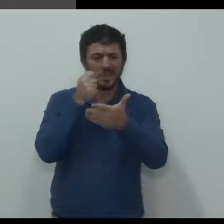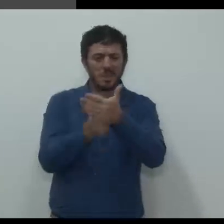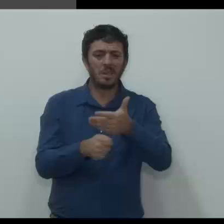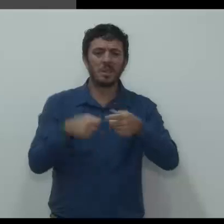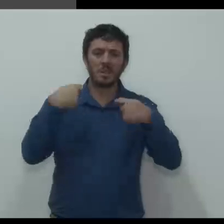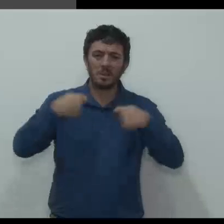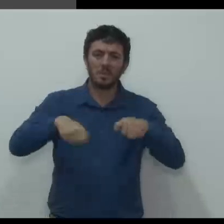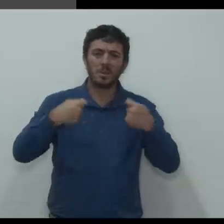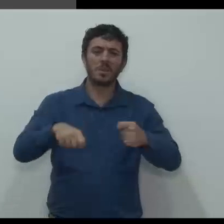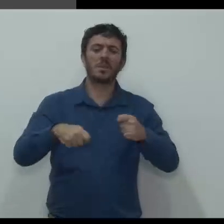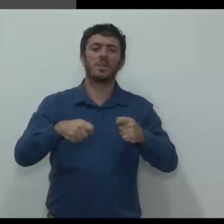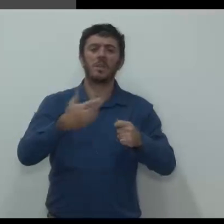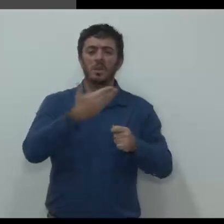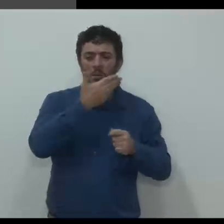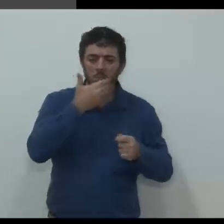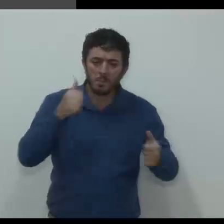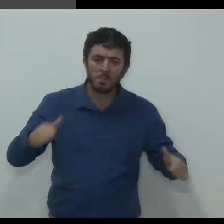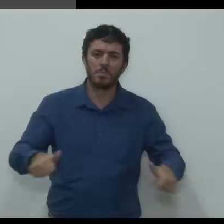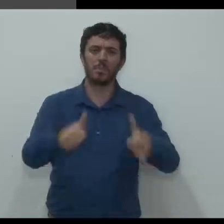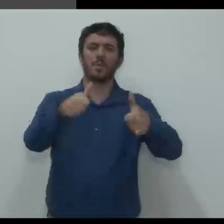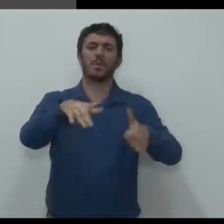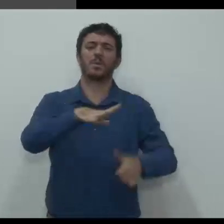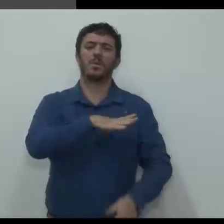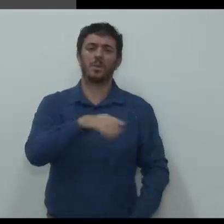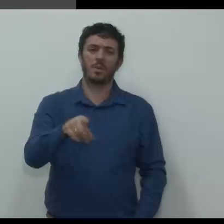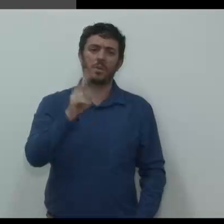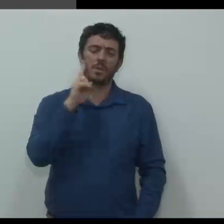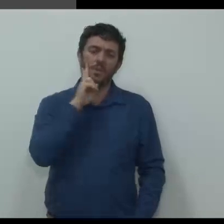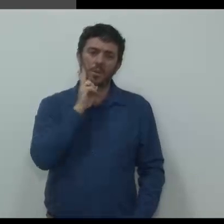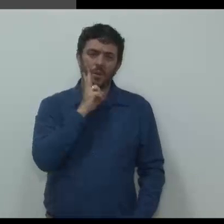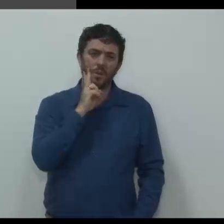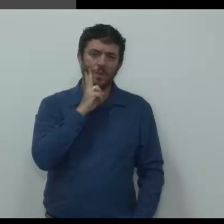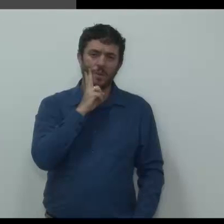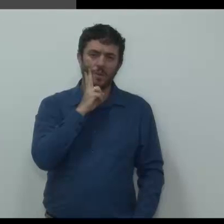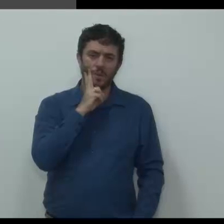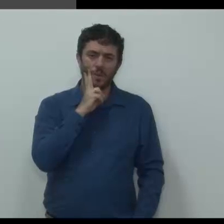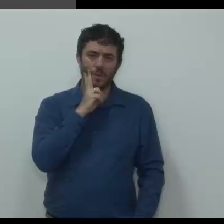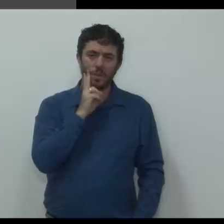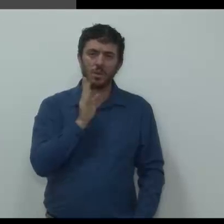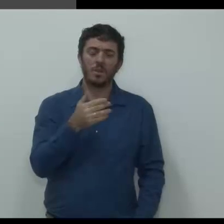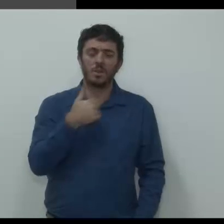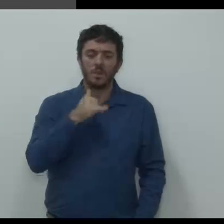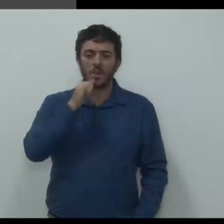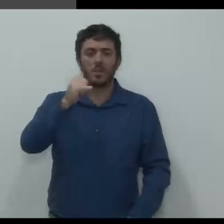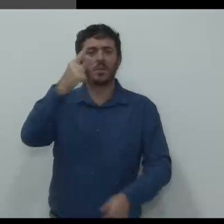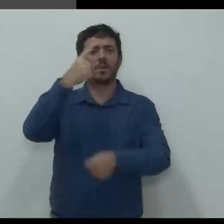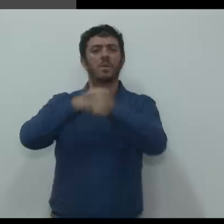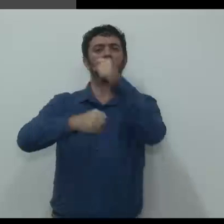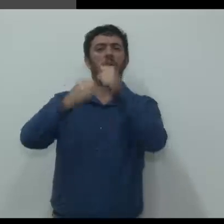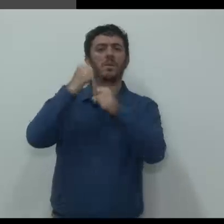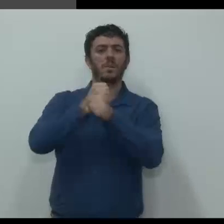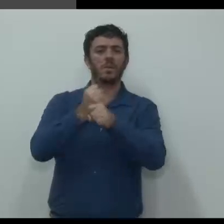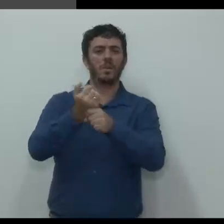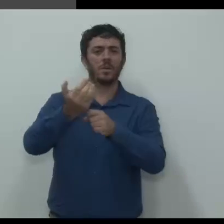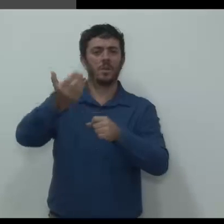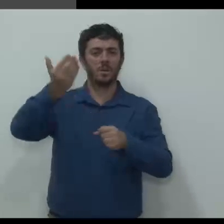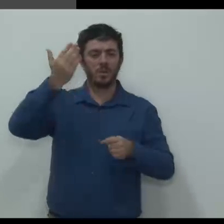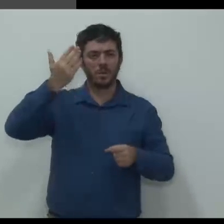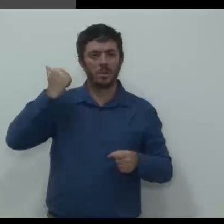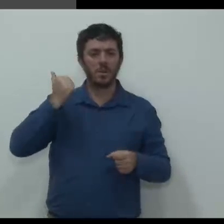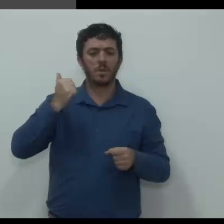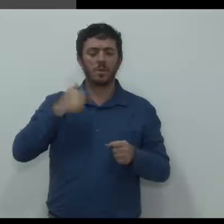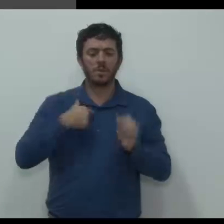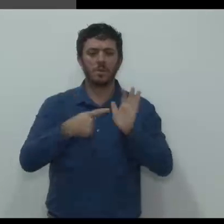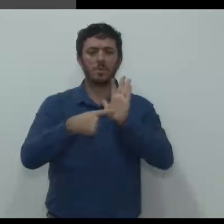ser feita. Não é? Então, que fica uma dica. Não é? Eu já tinha falado ano passado, uma composição de dados